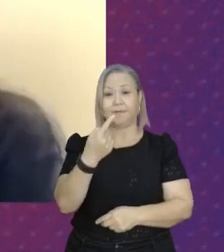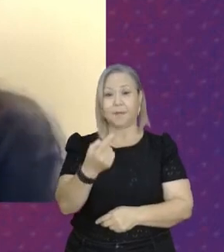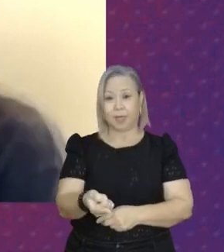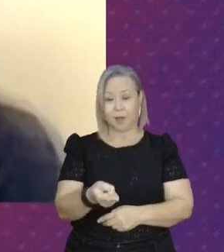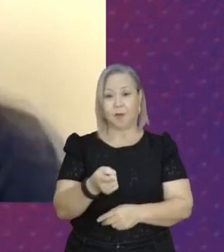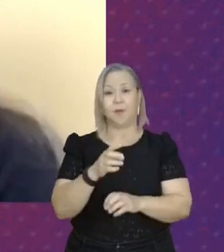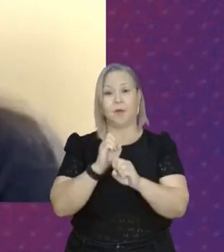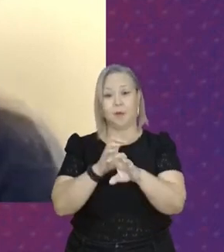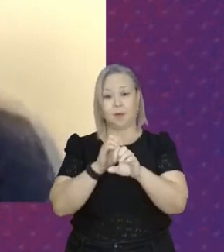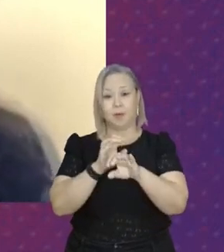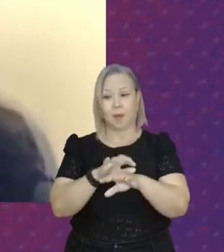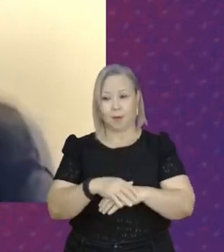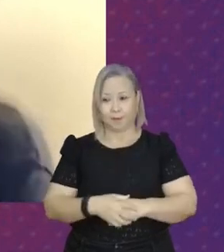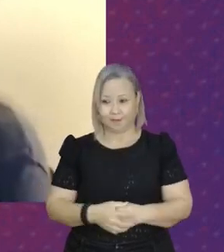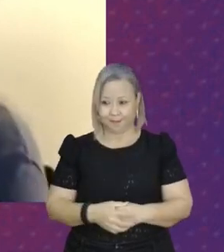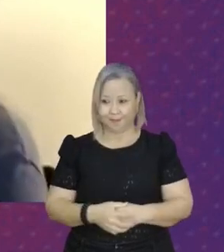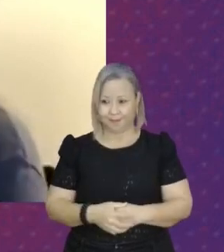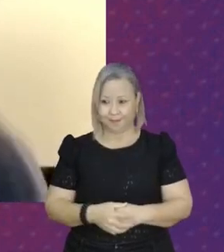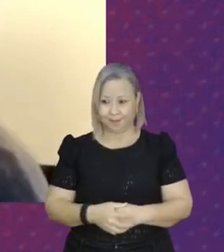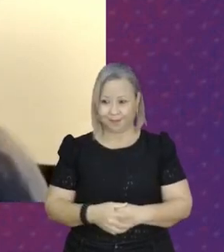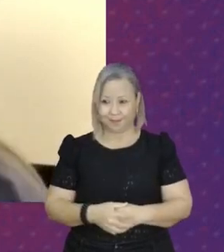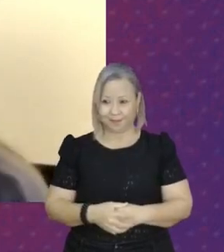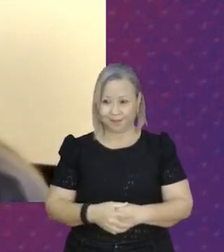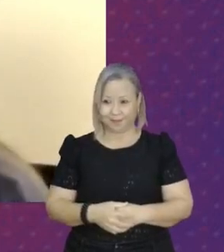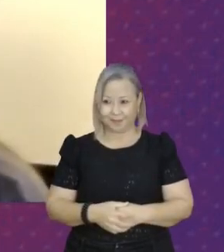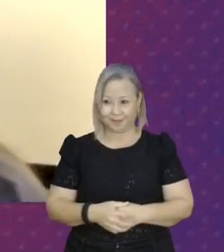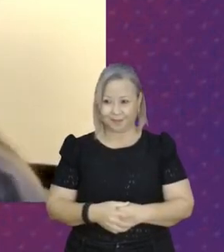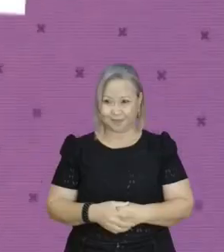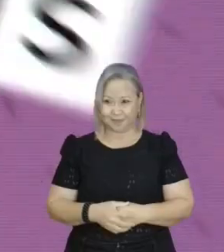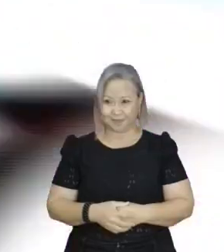que é a nossa última. Até!